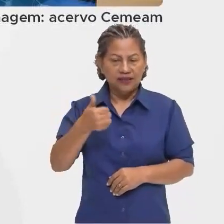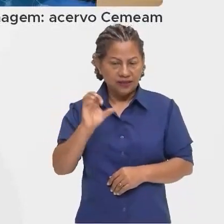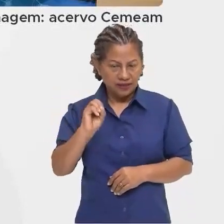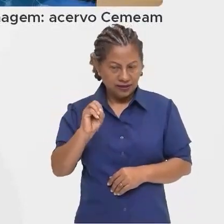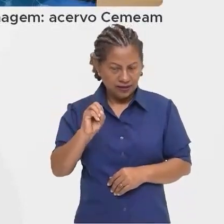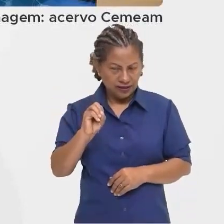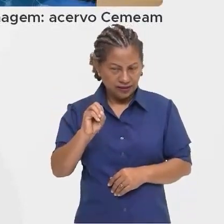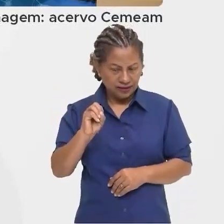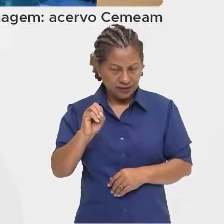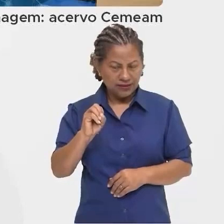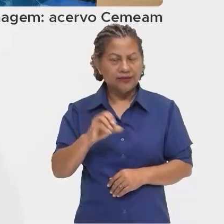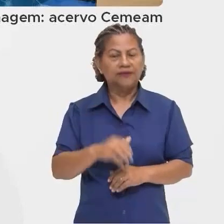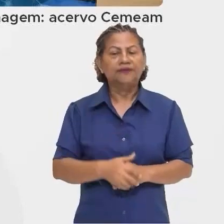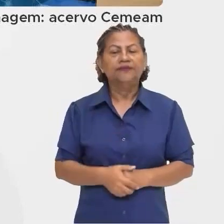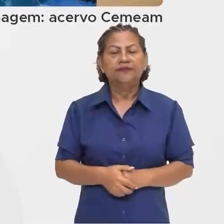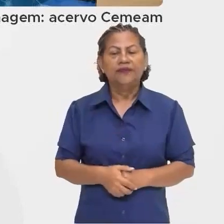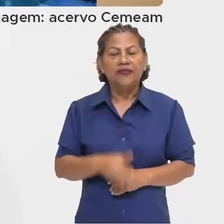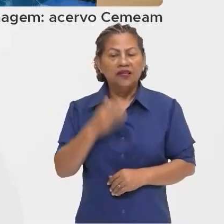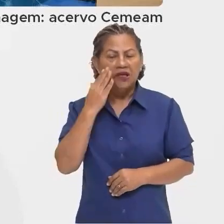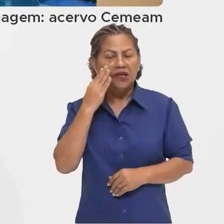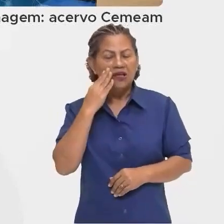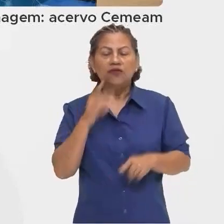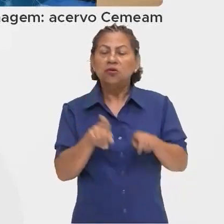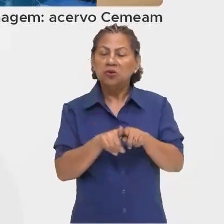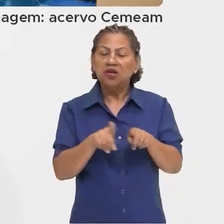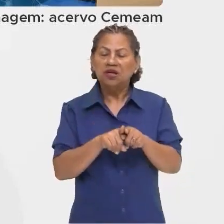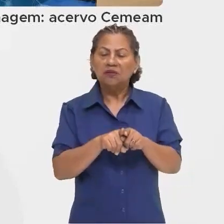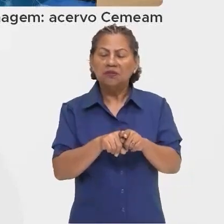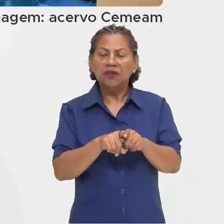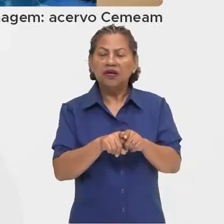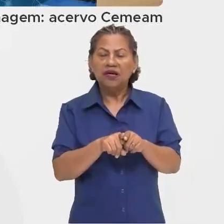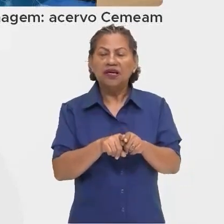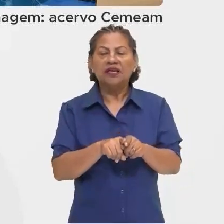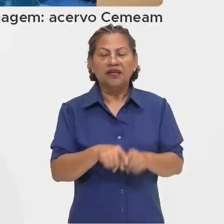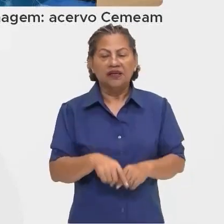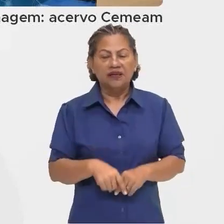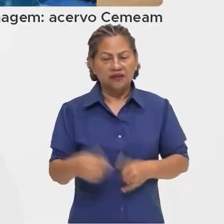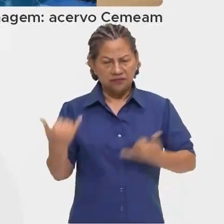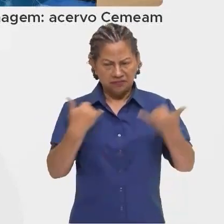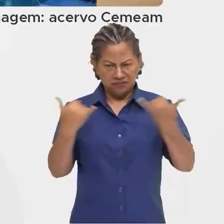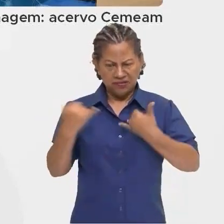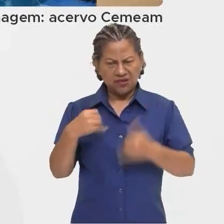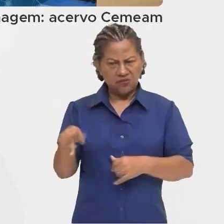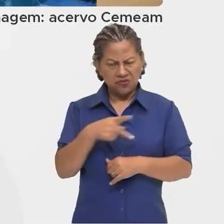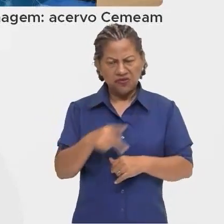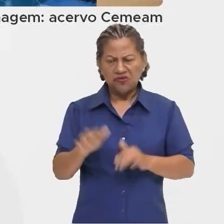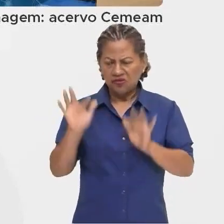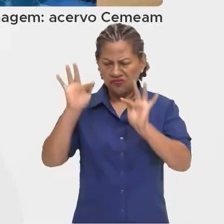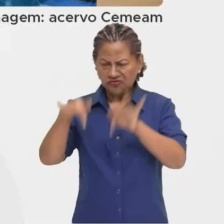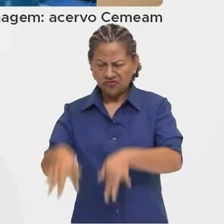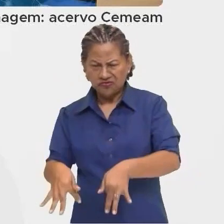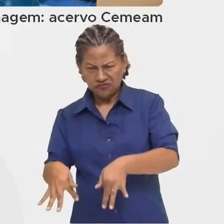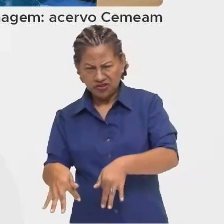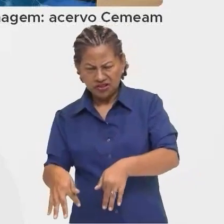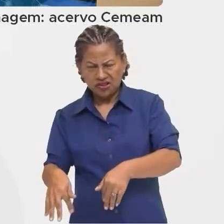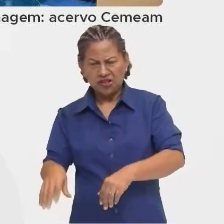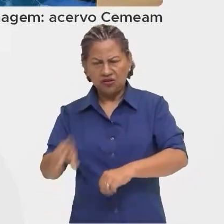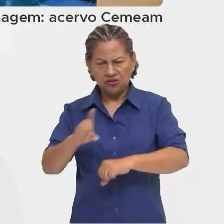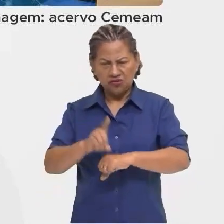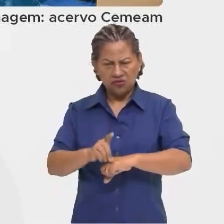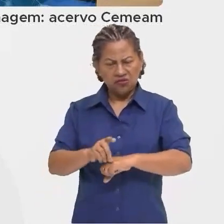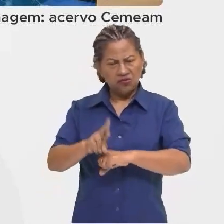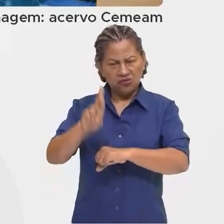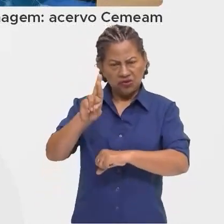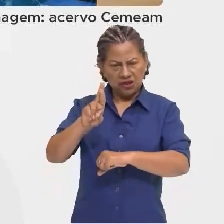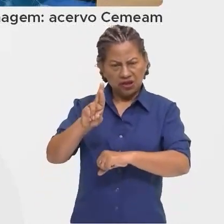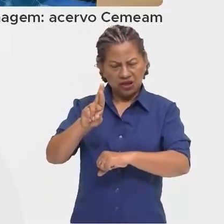Márcia viu uma professora dela falando que o doutorado era o último grau de formação acadêmica. Foi quando ela decidiu